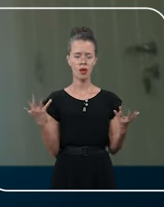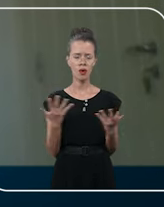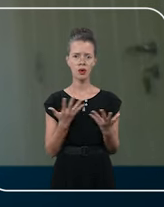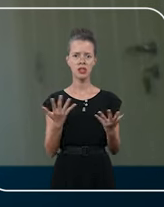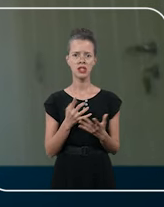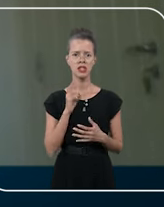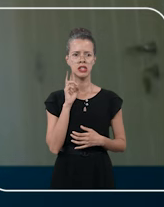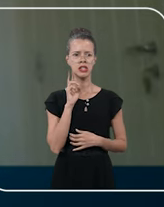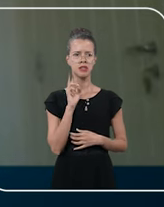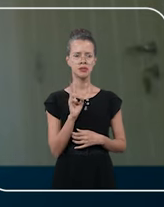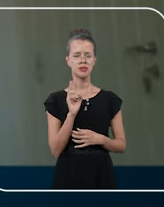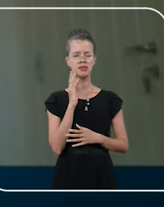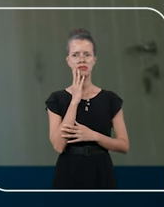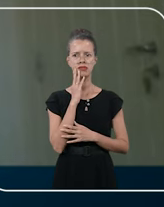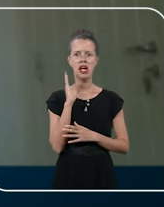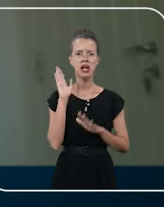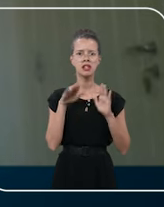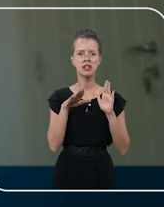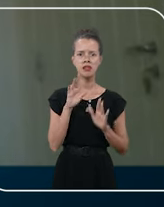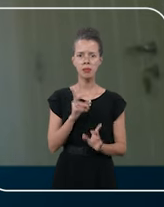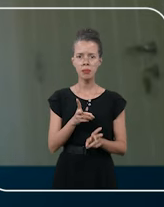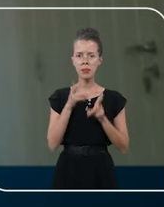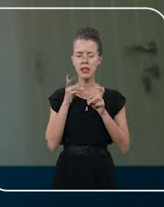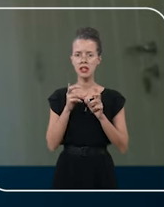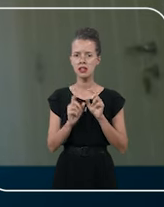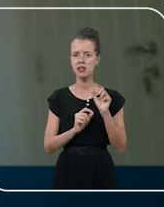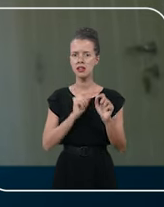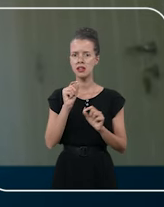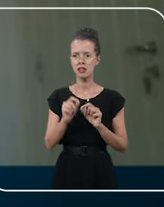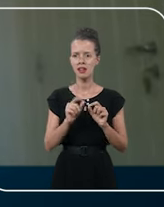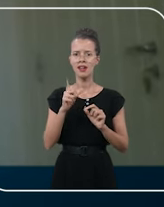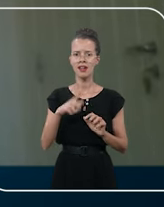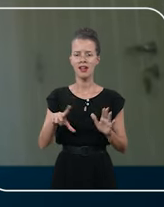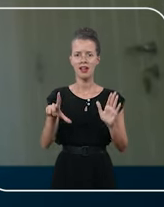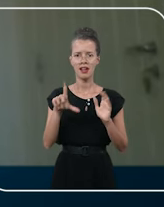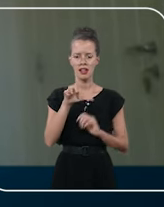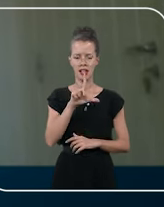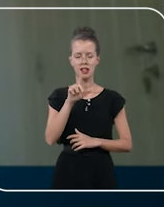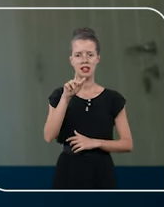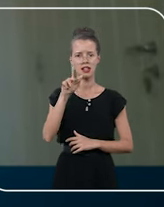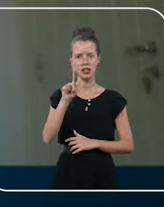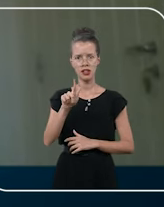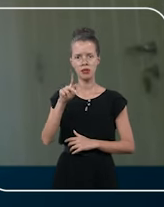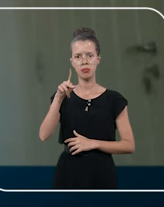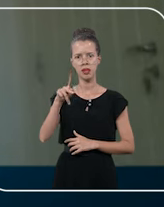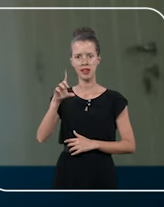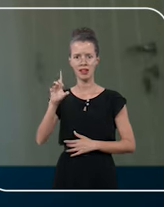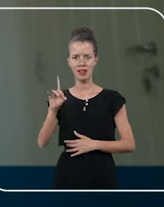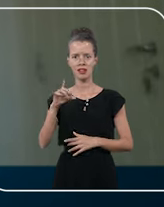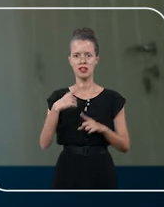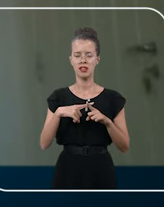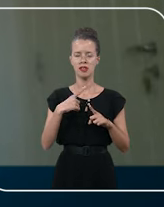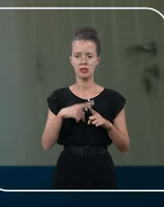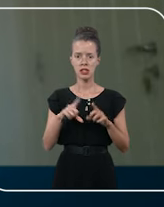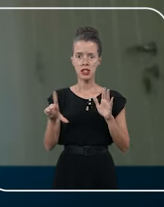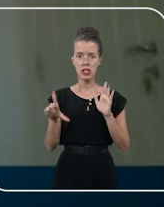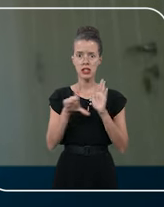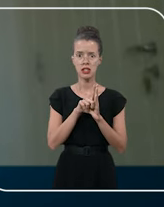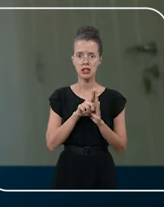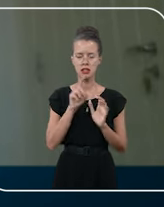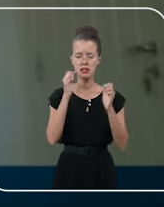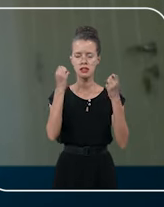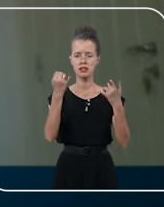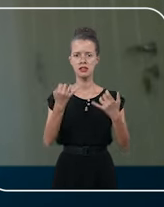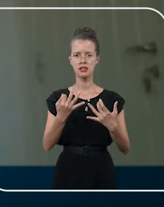muito fortalecido por conta da Lei Geral de Proteção de Dados, porque essa lei, ela traz ali